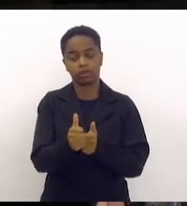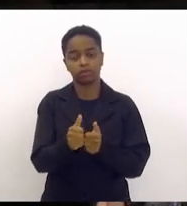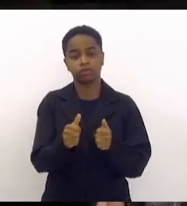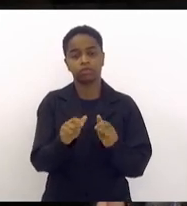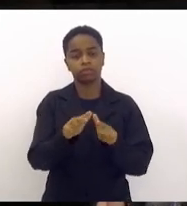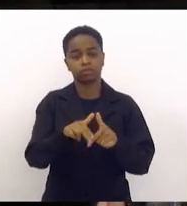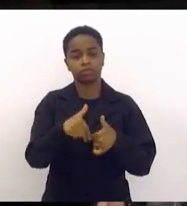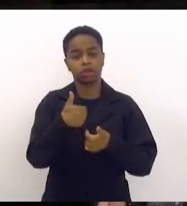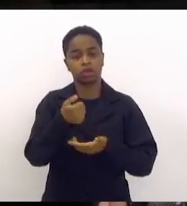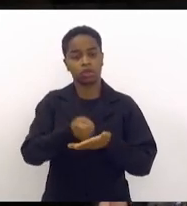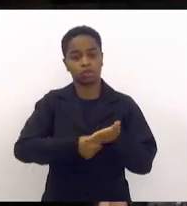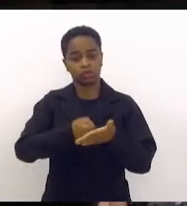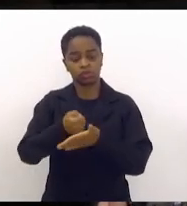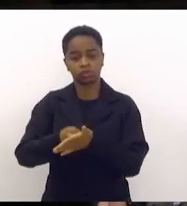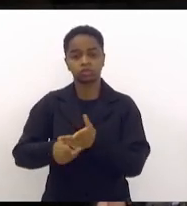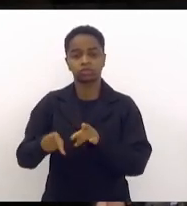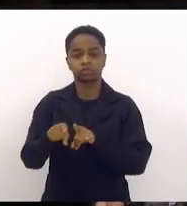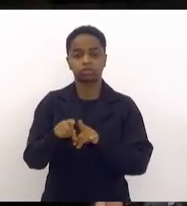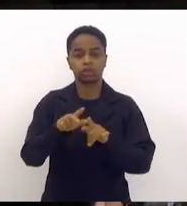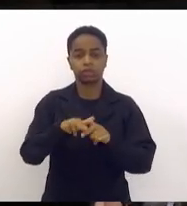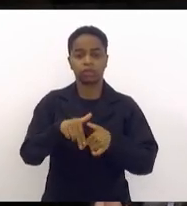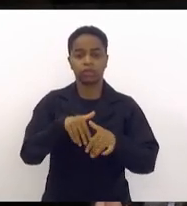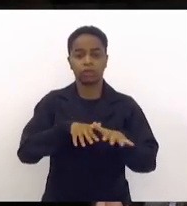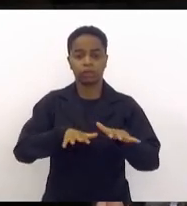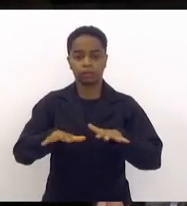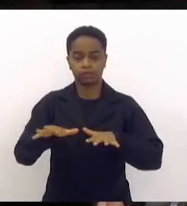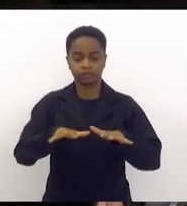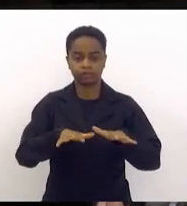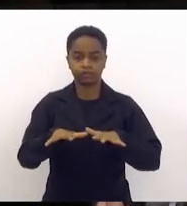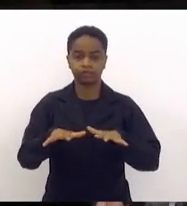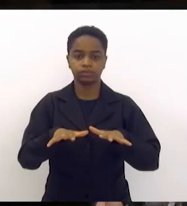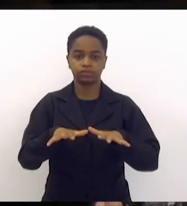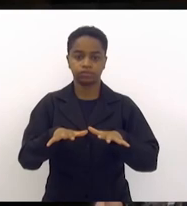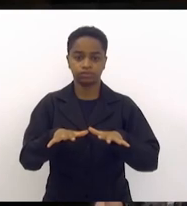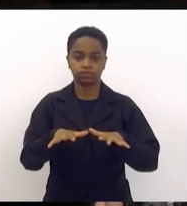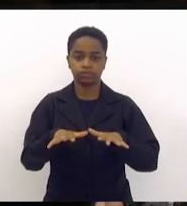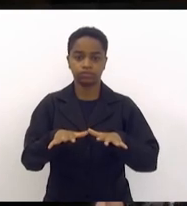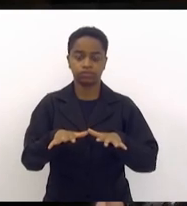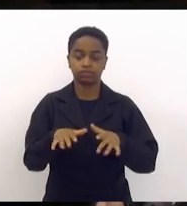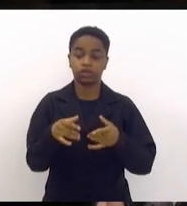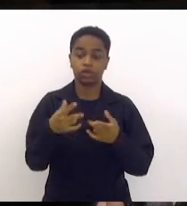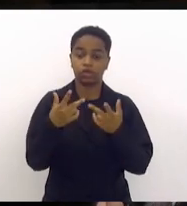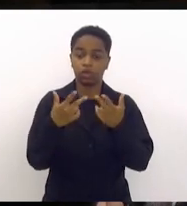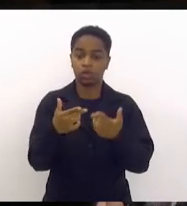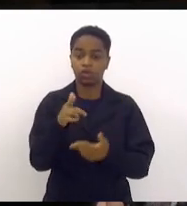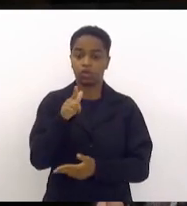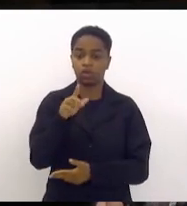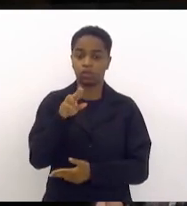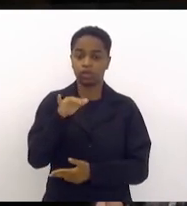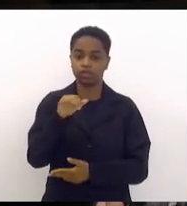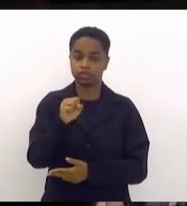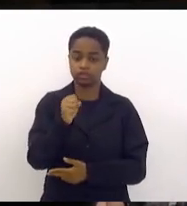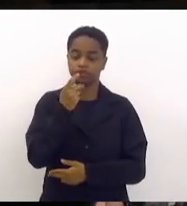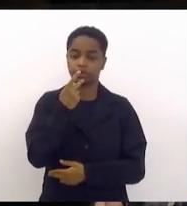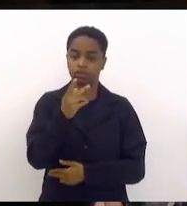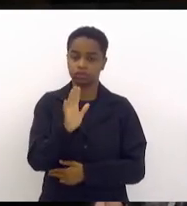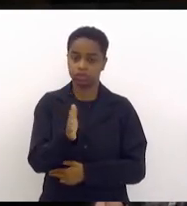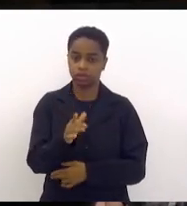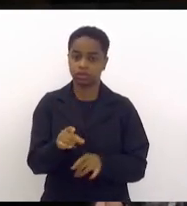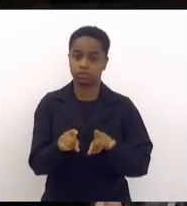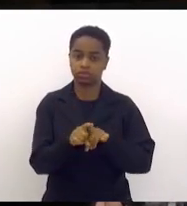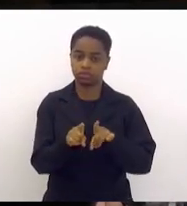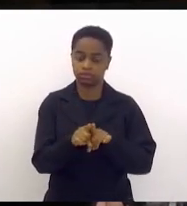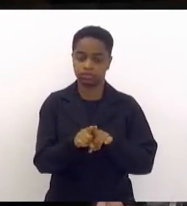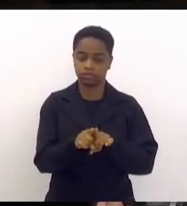sua luta não é com os seus movimentos dos quais aqui né o Luiz Sérgio que também já enfiler né